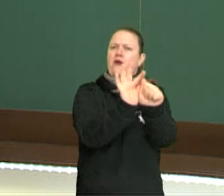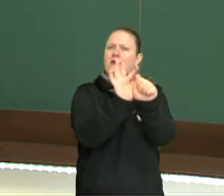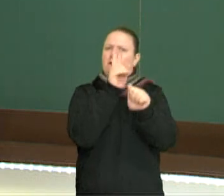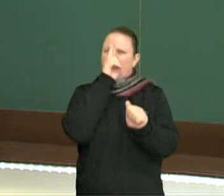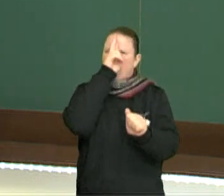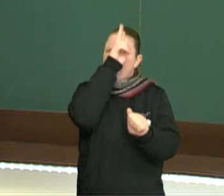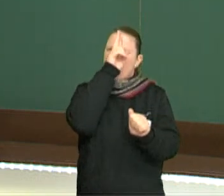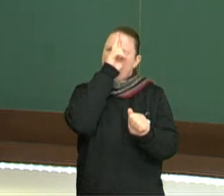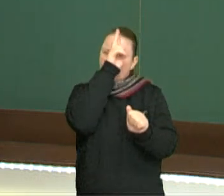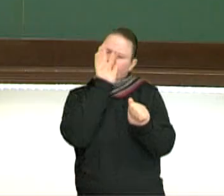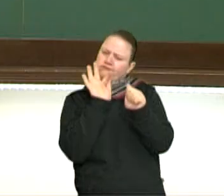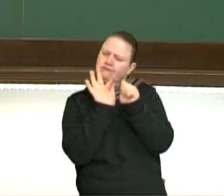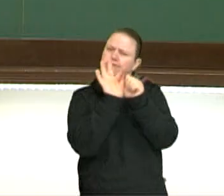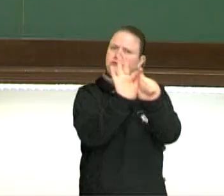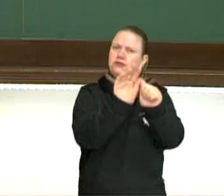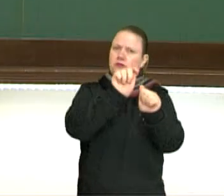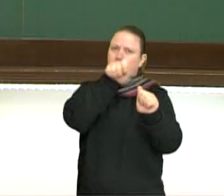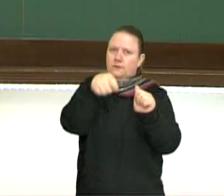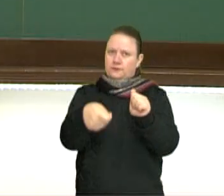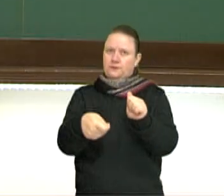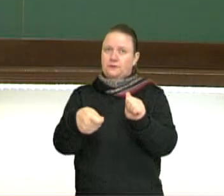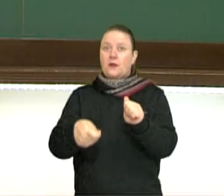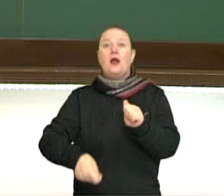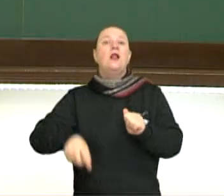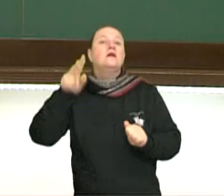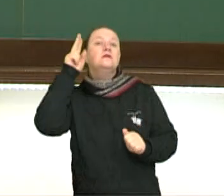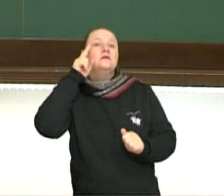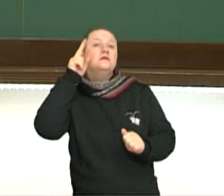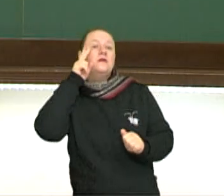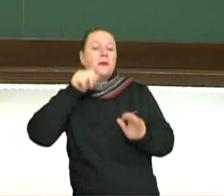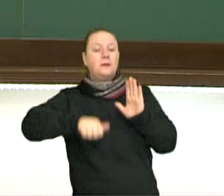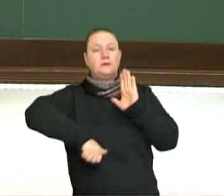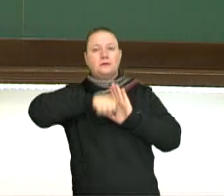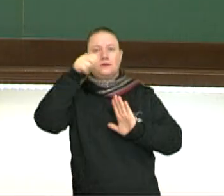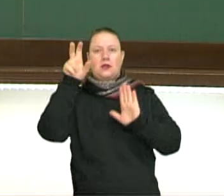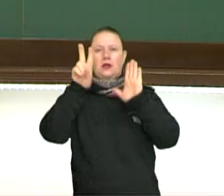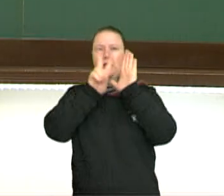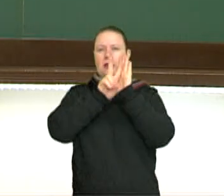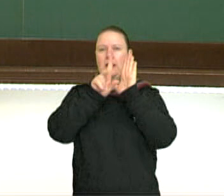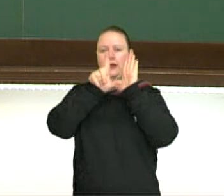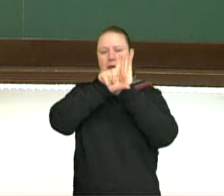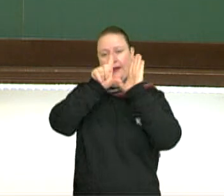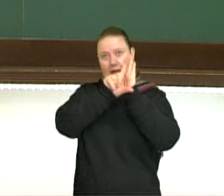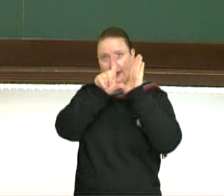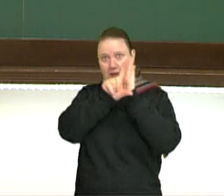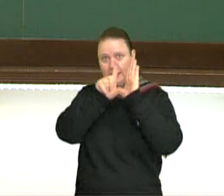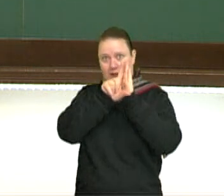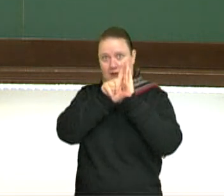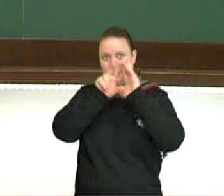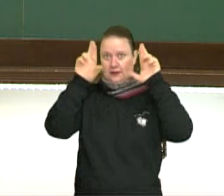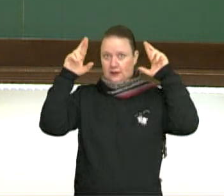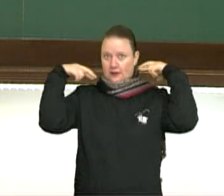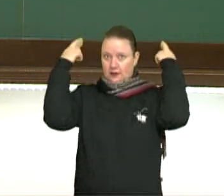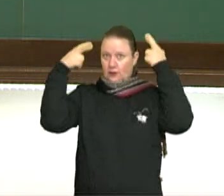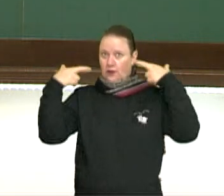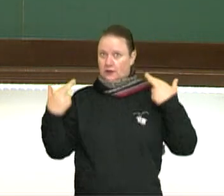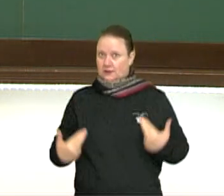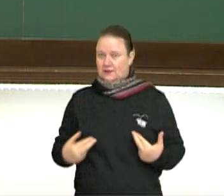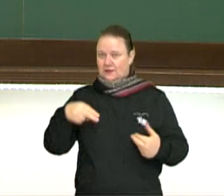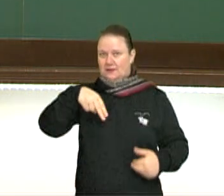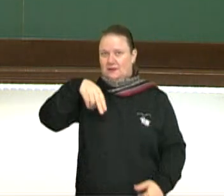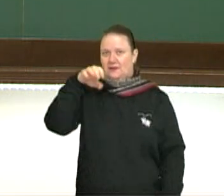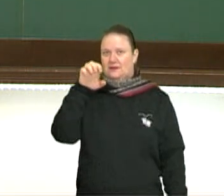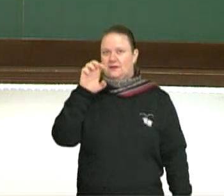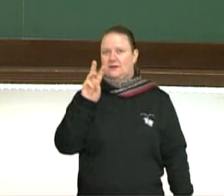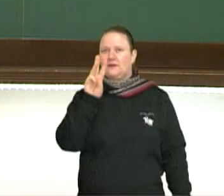uma retomadinha sobre a questão da primeira lei de Newton. Eu gosto de pensar como as leis de Newton como a maneira